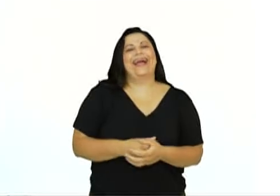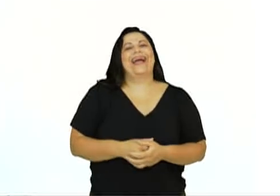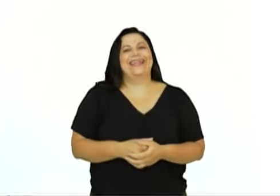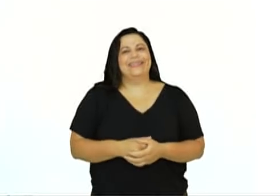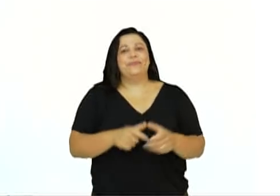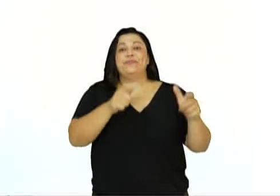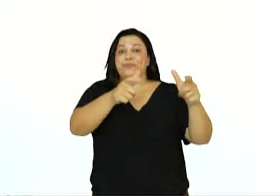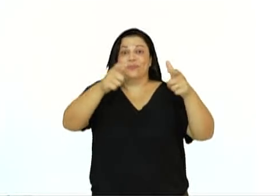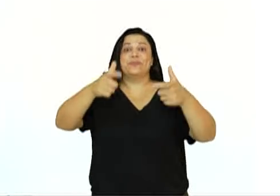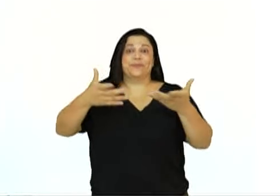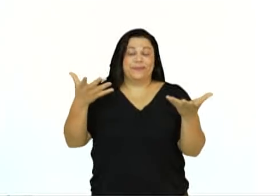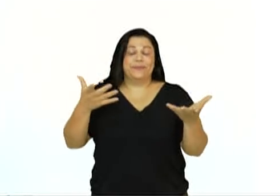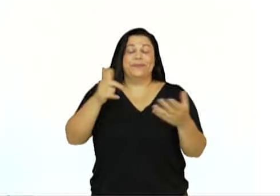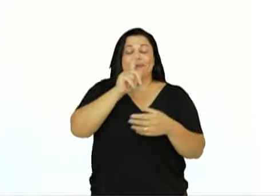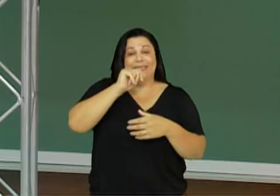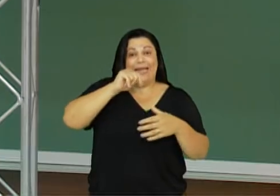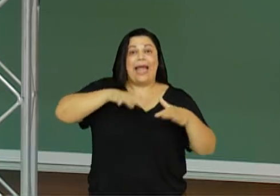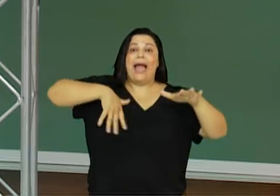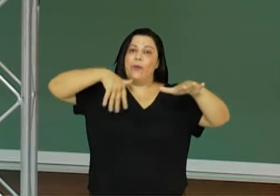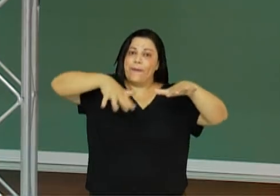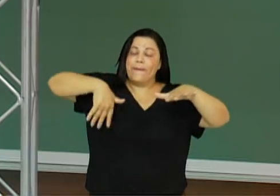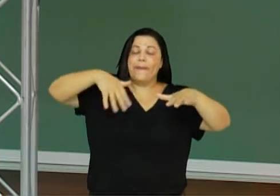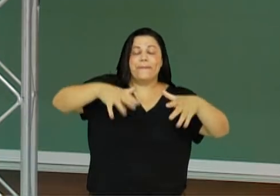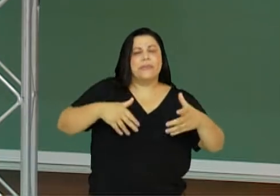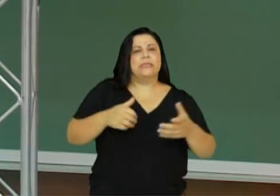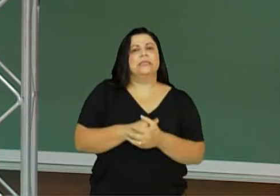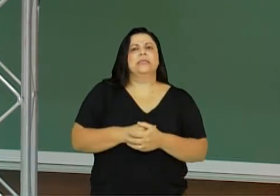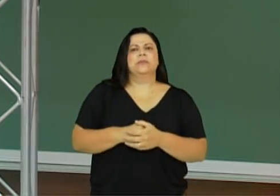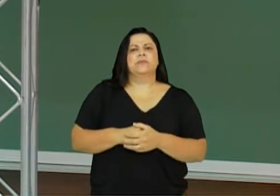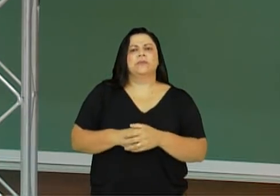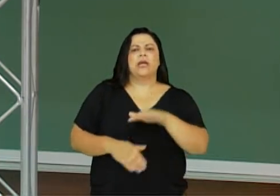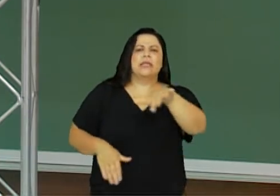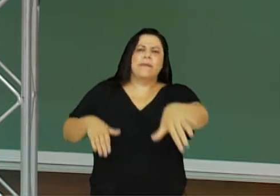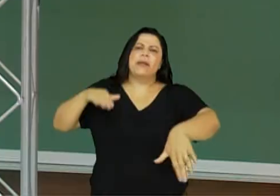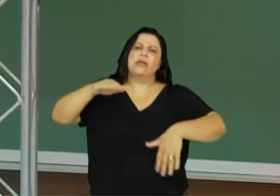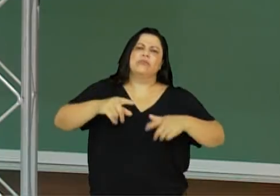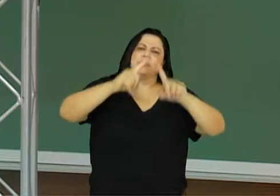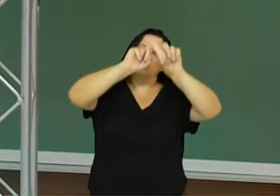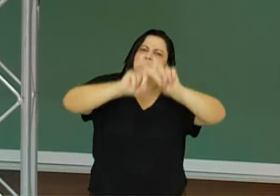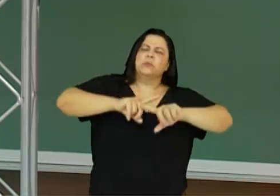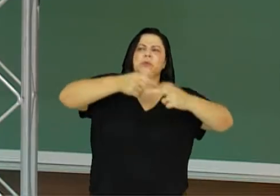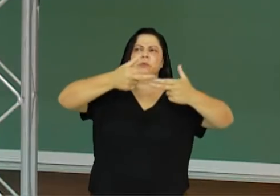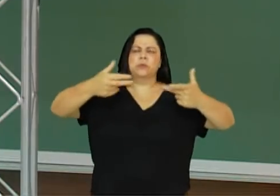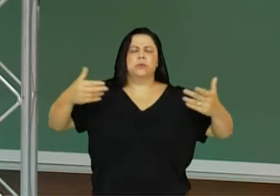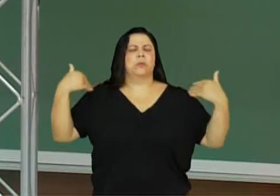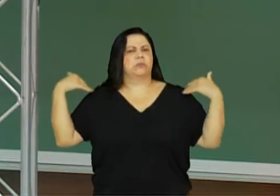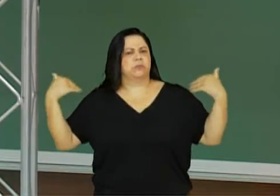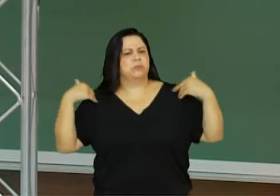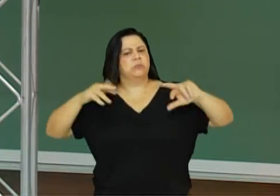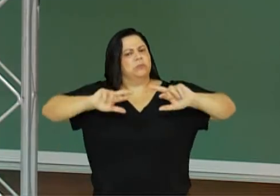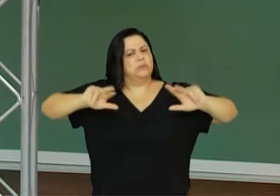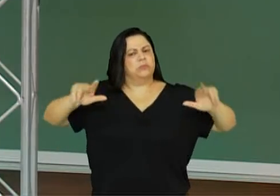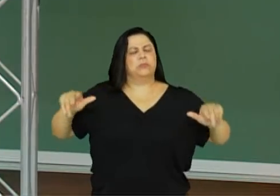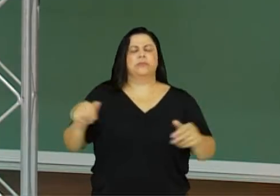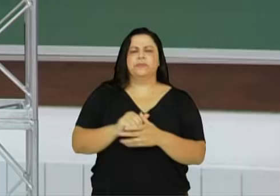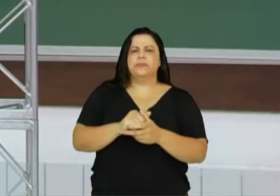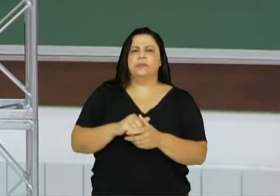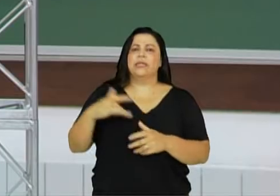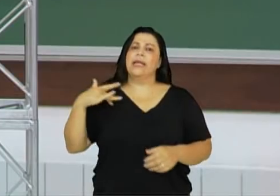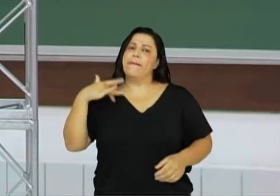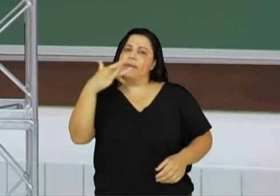de banho. Eram frequentados também para a prática de esporte, para fins culturais e para tratamentos de